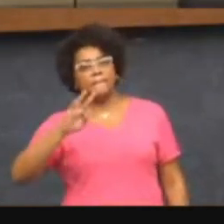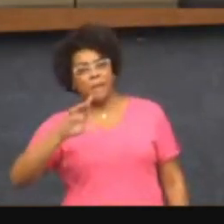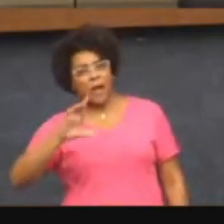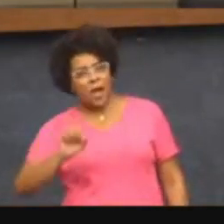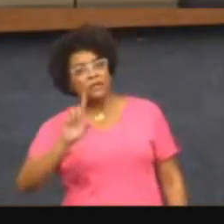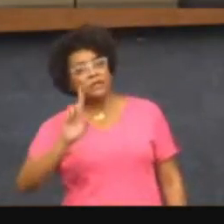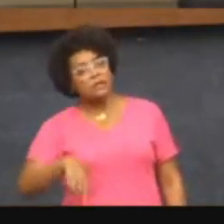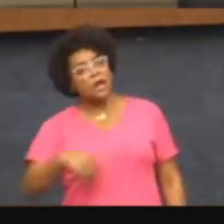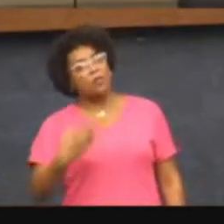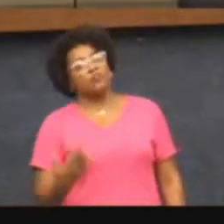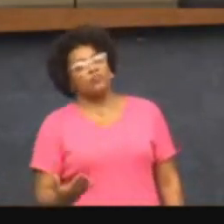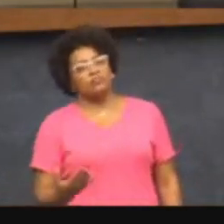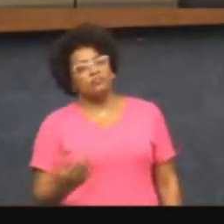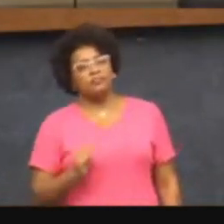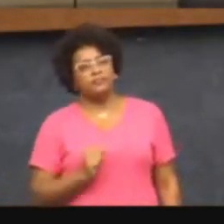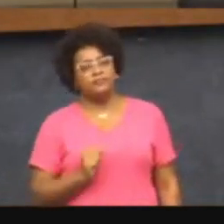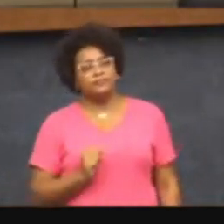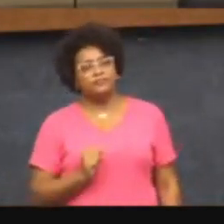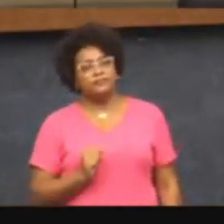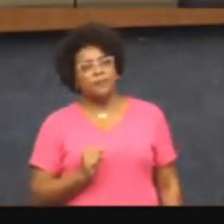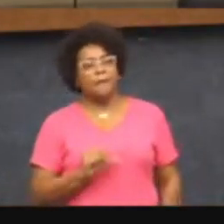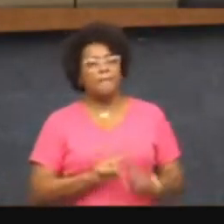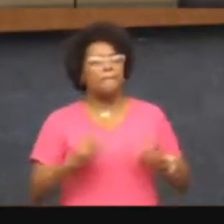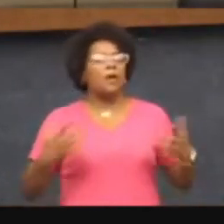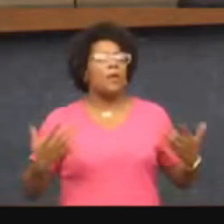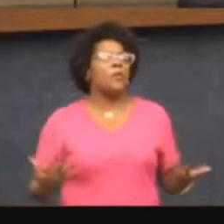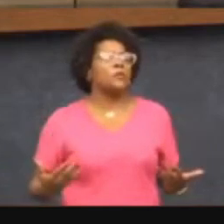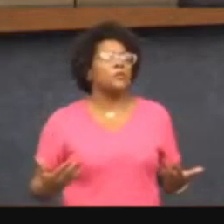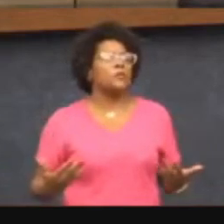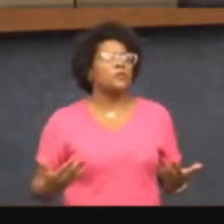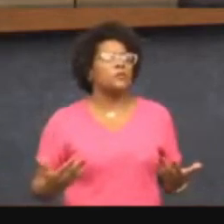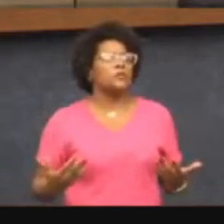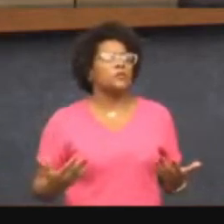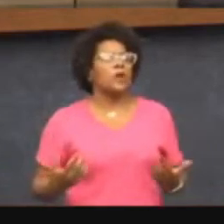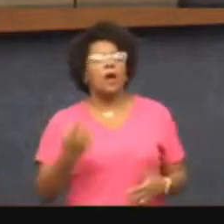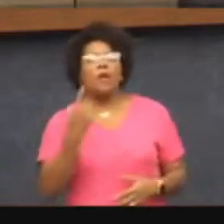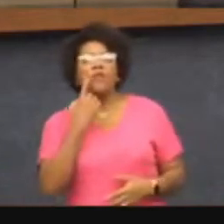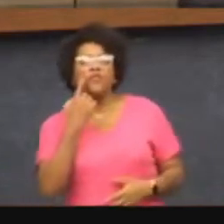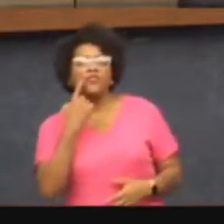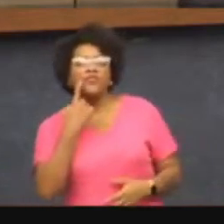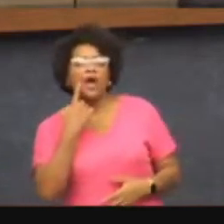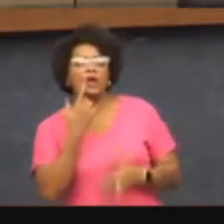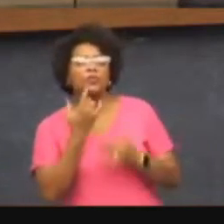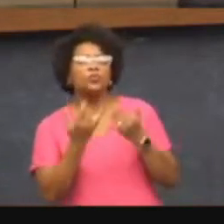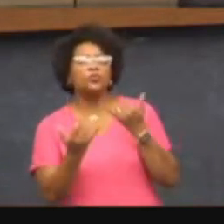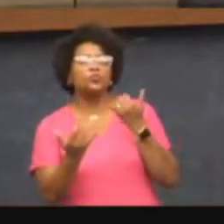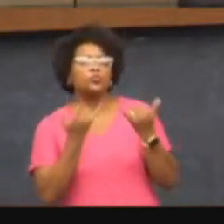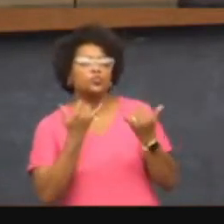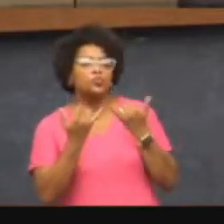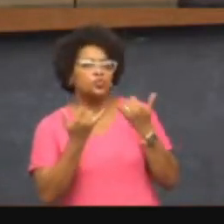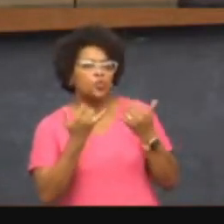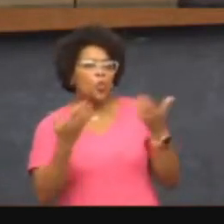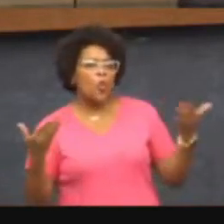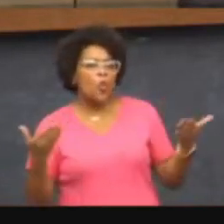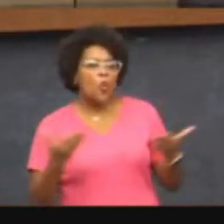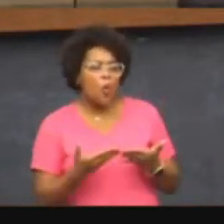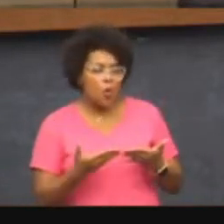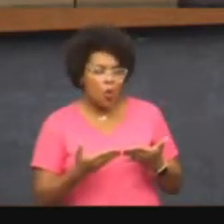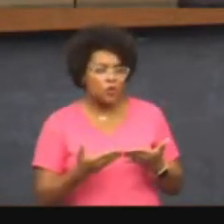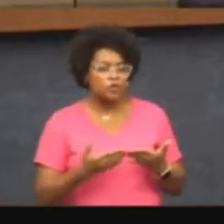tese iria recebê-lo. Só que aí, vendo as notícias hoje, o jornal O Tempo